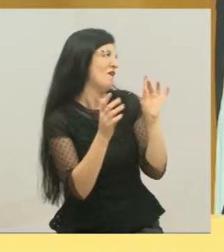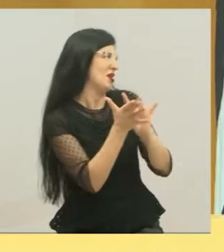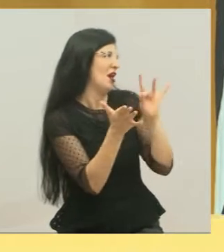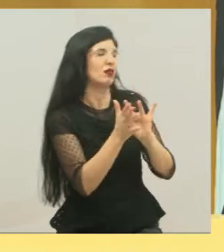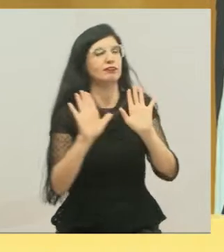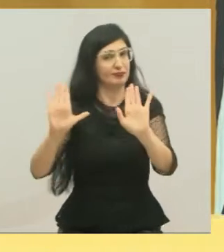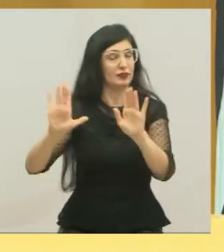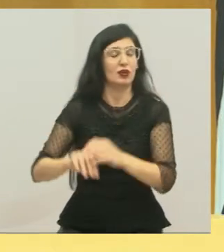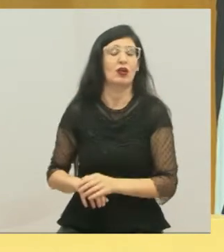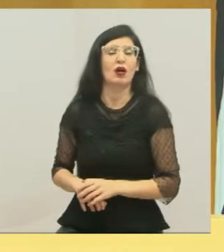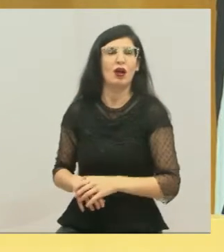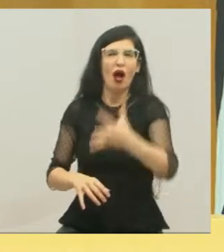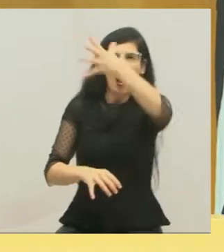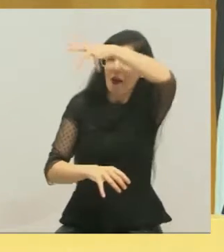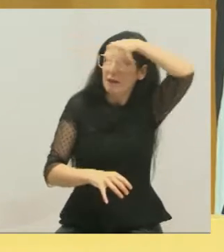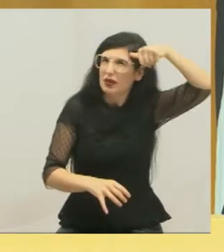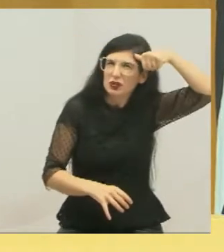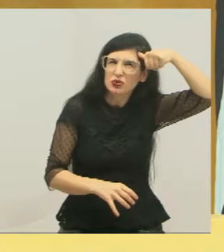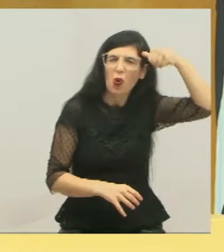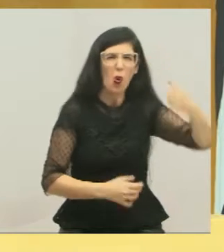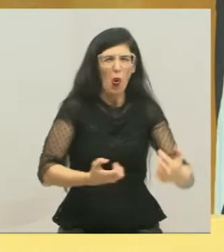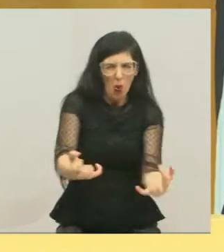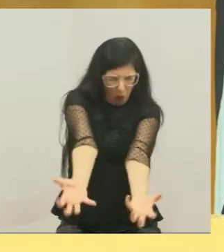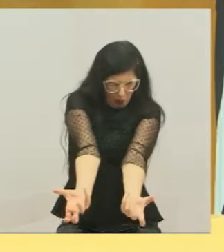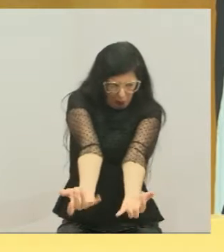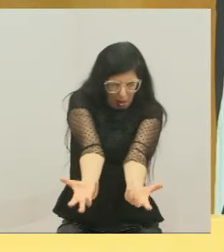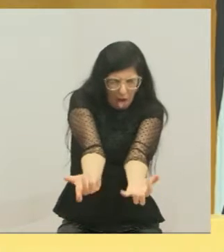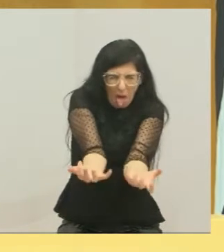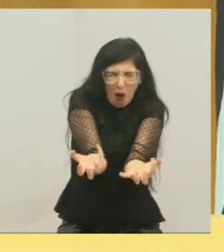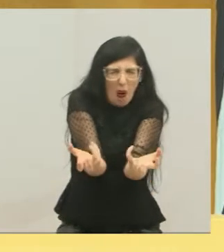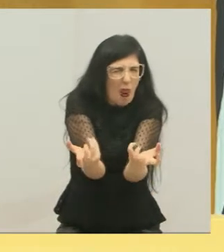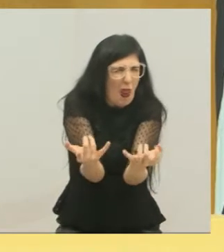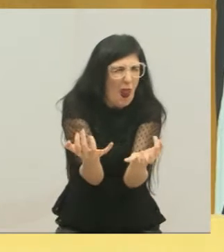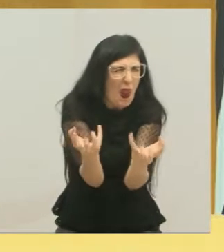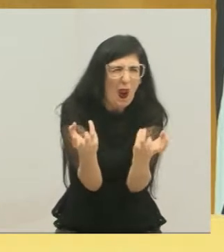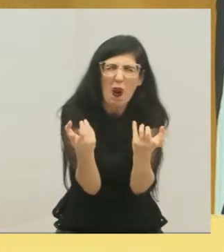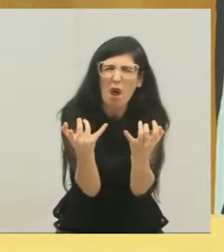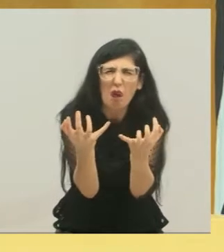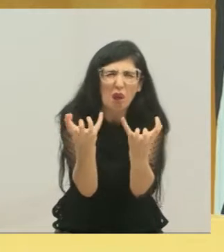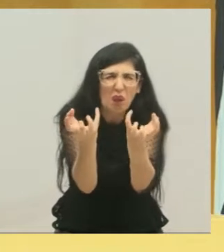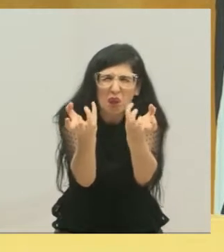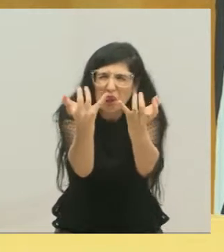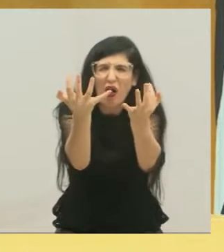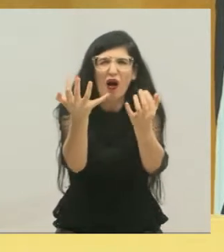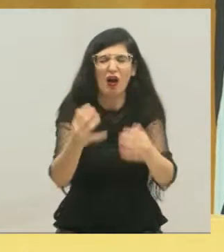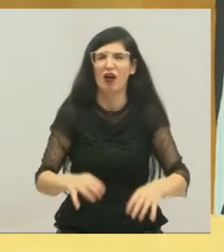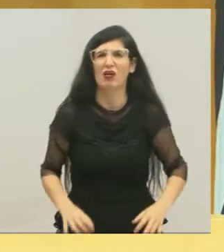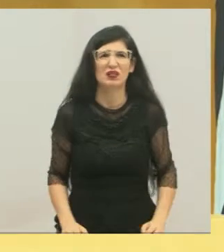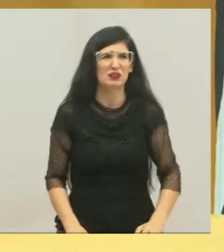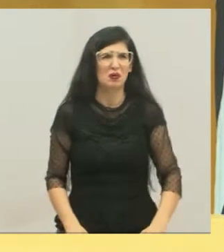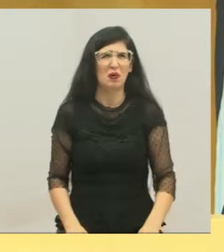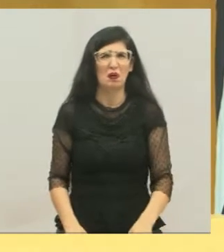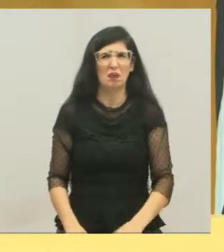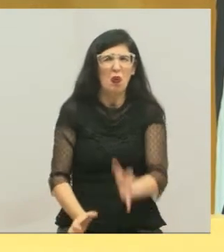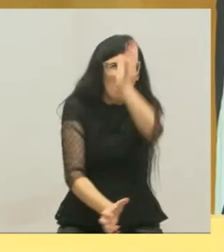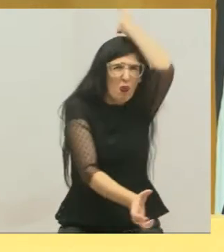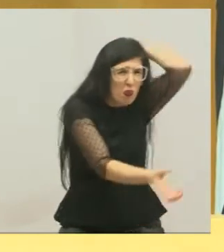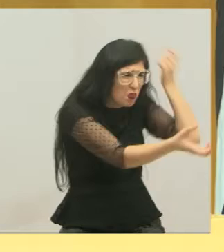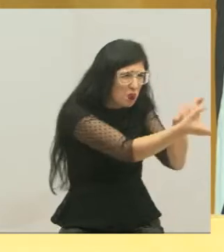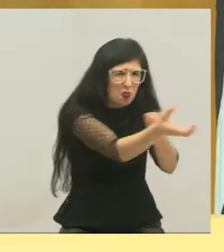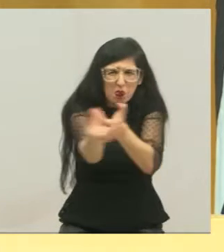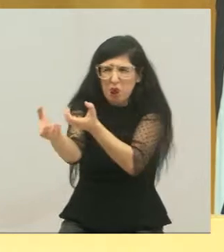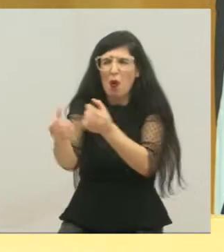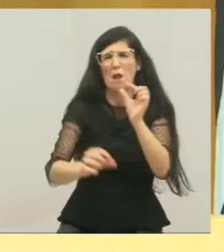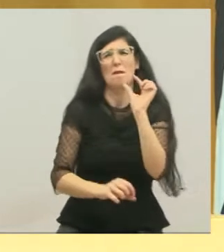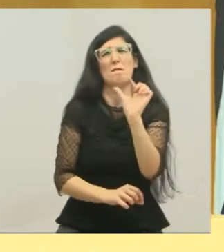Amazônia Pantanal né incendiando e pouquíssimas atitudes foram tomadas Todos nós sabemos disso